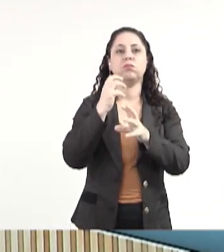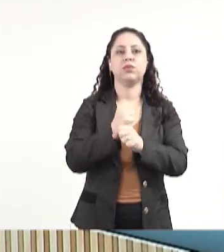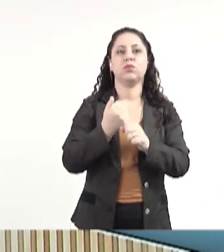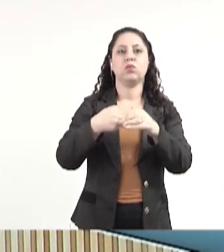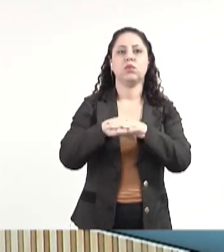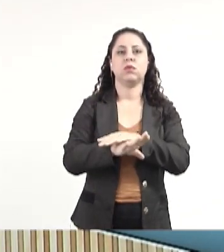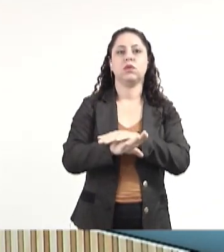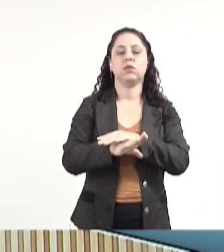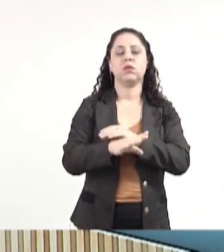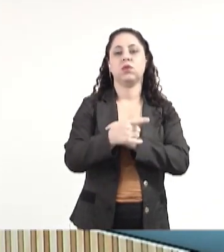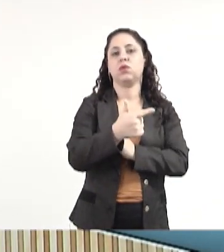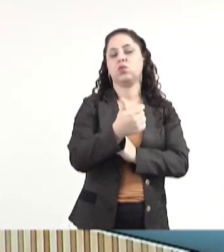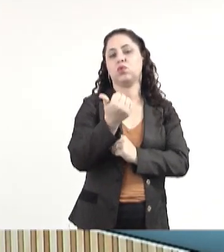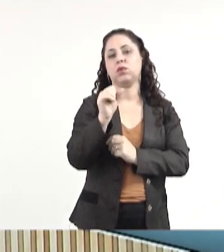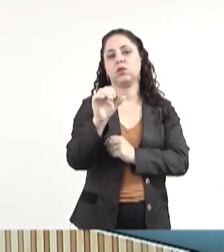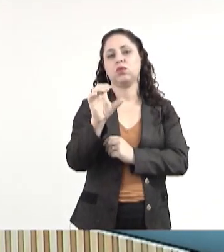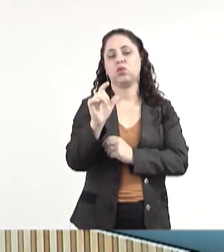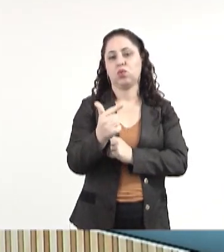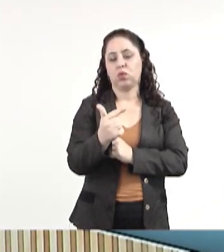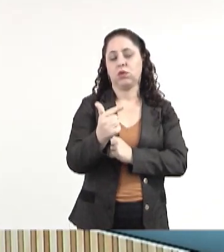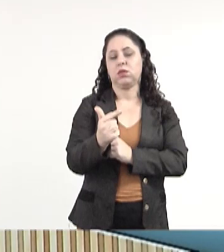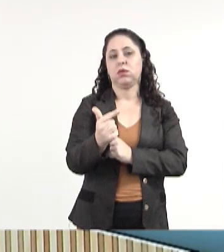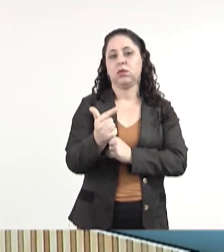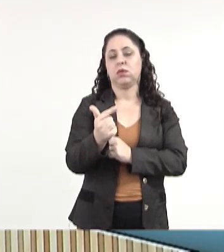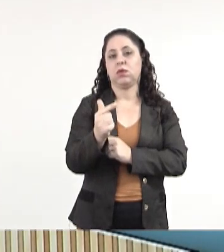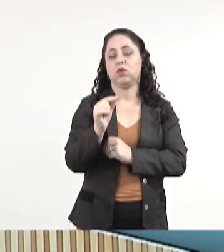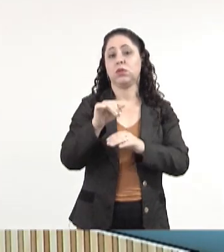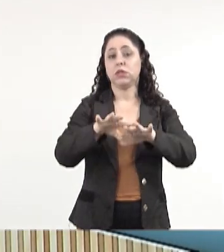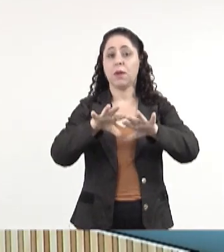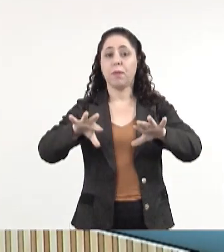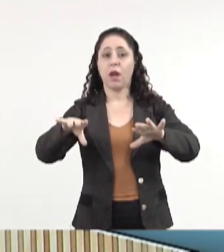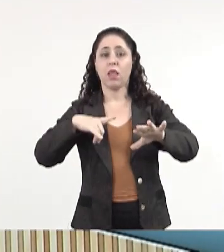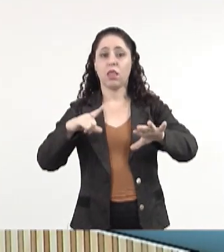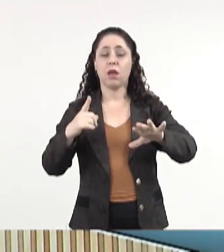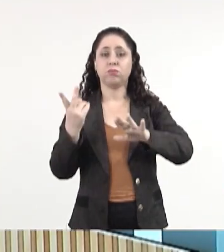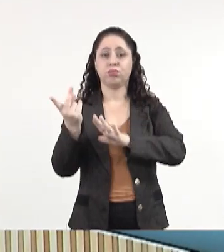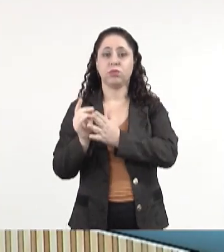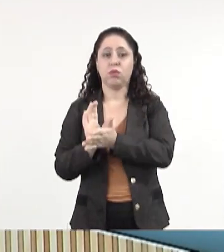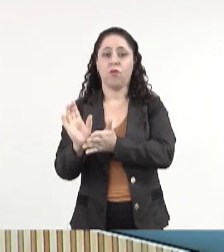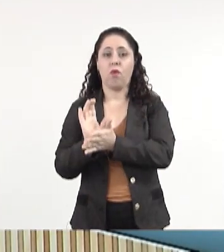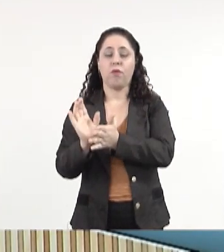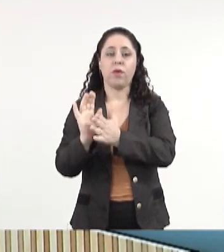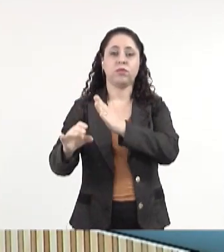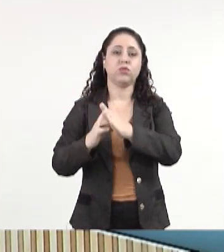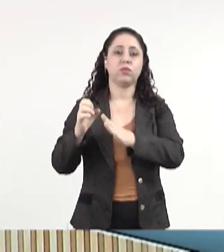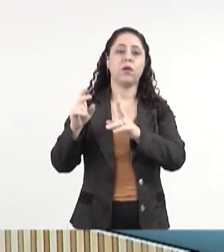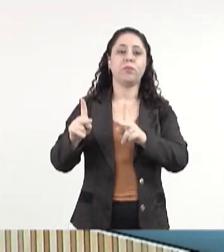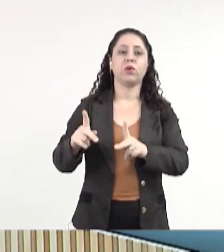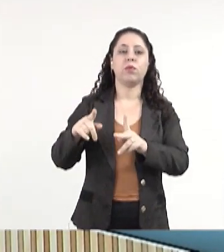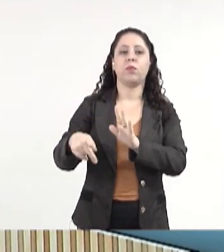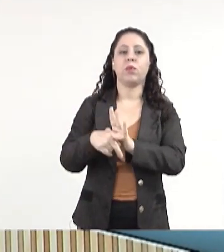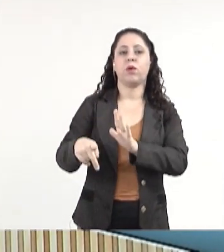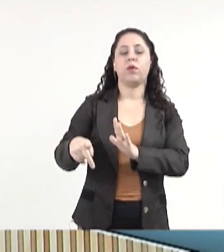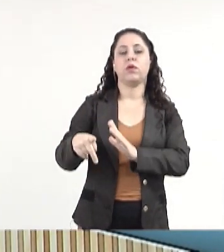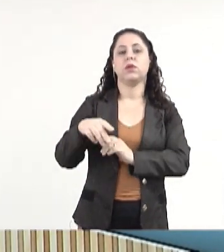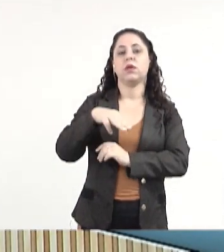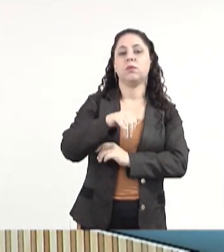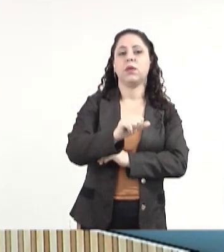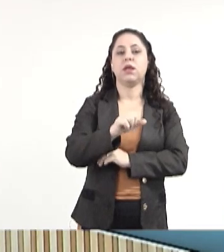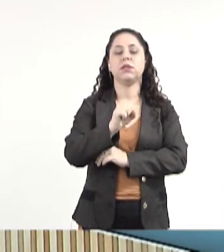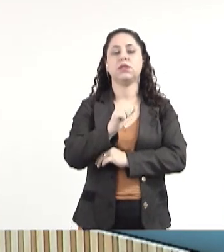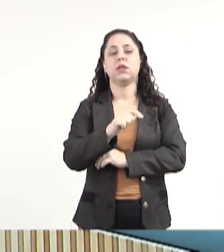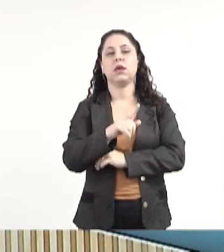para emergência e 282 milhões separados também para investimentos nas empresas públicas de Mato Grosso do Sul, MS